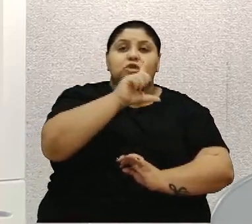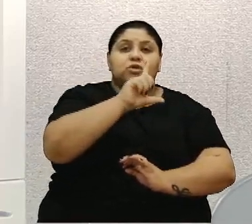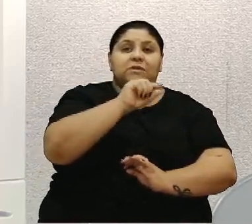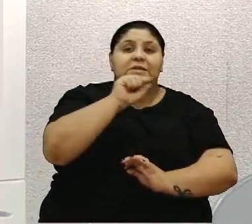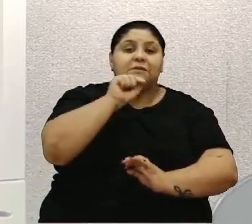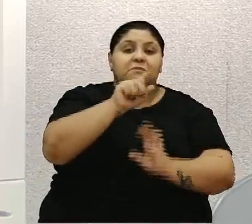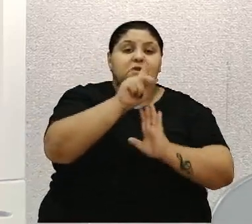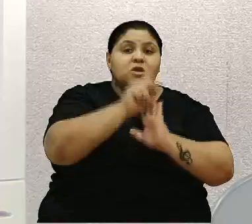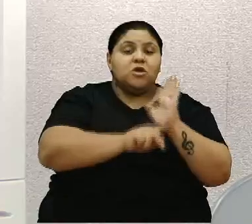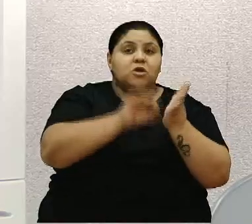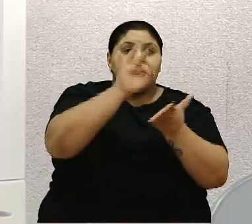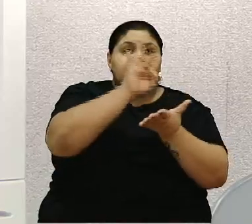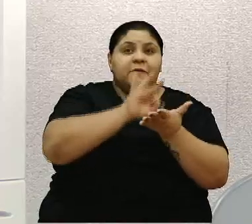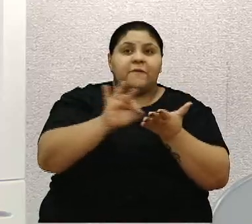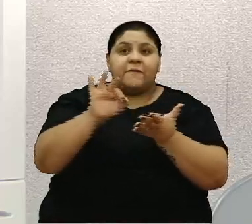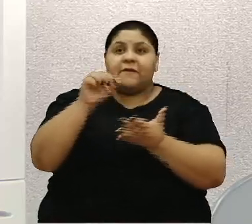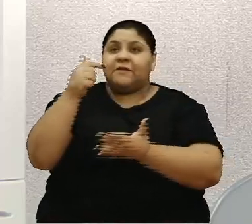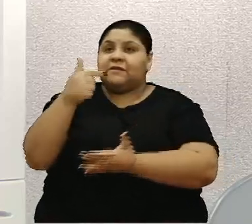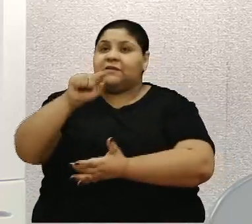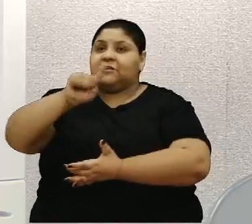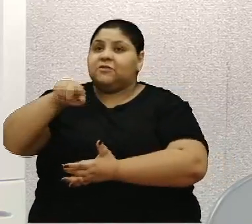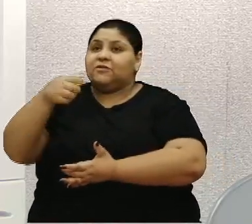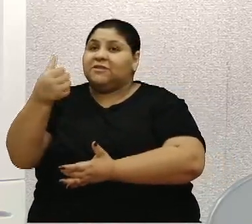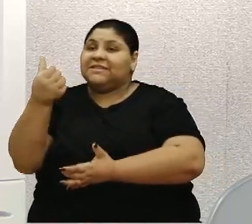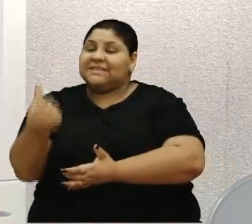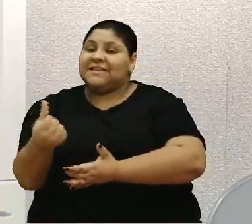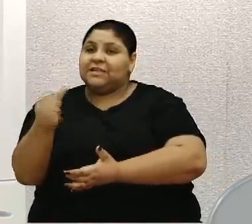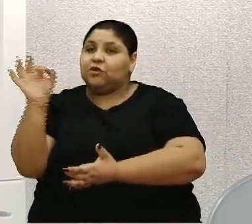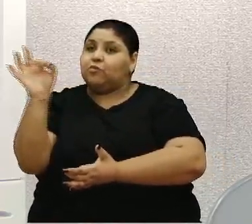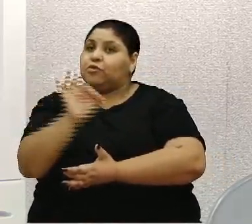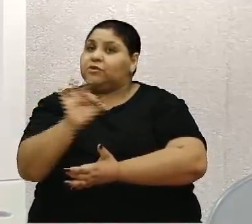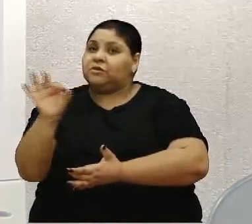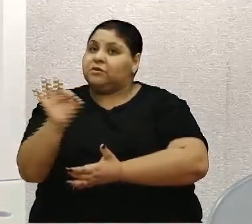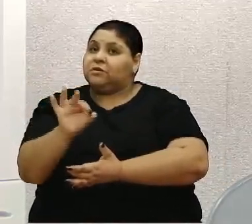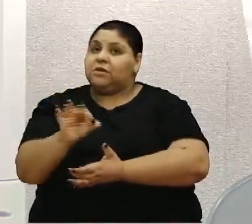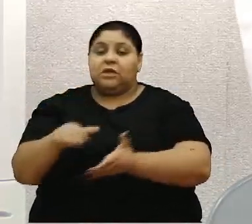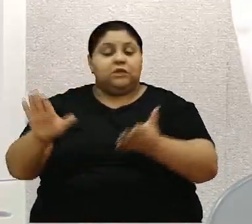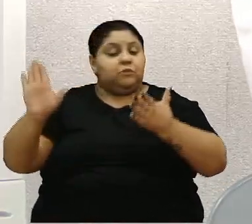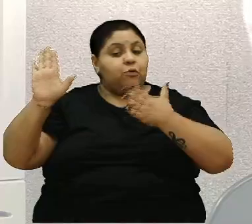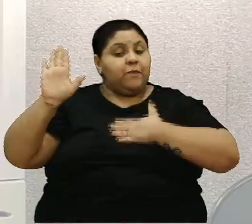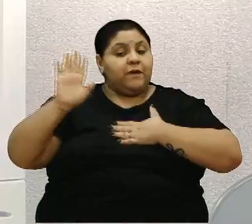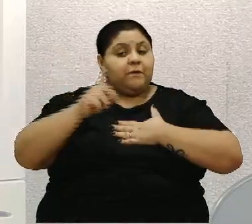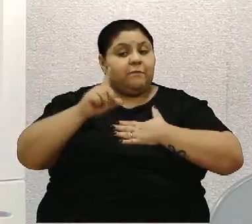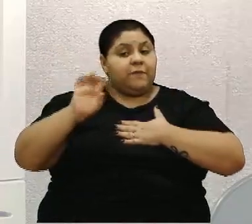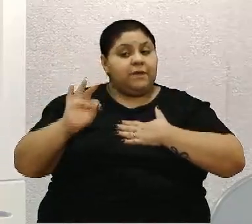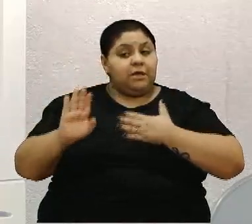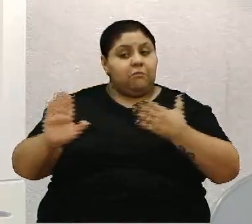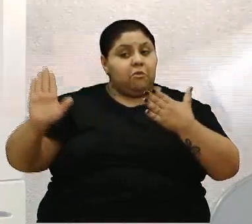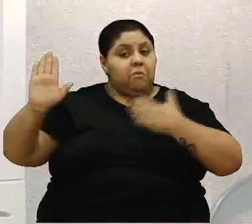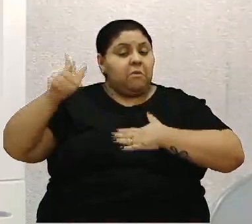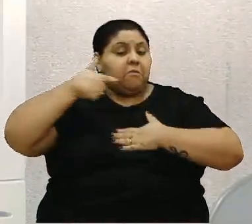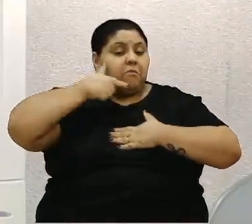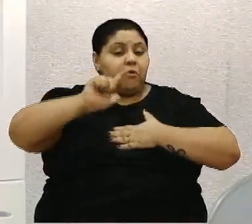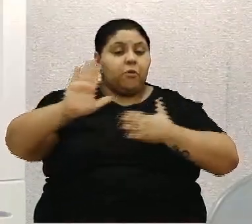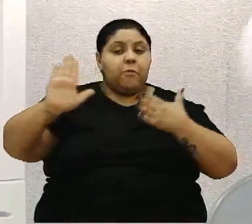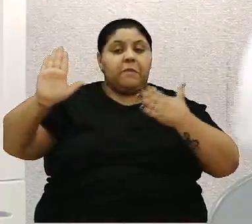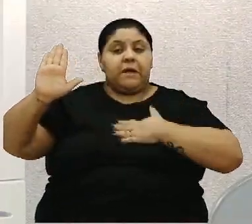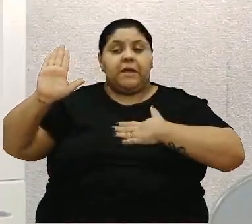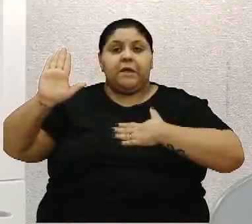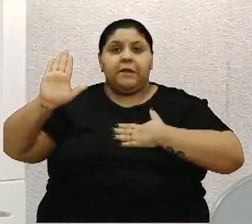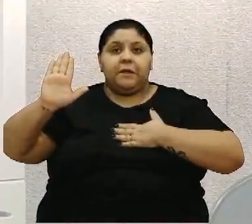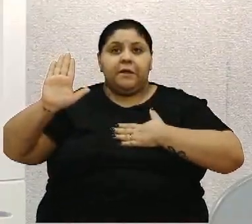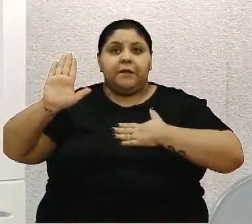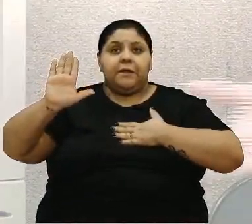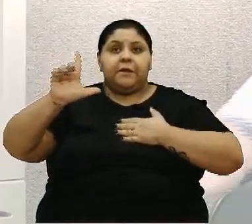inscritos, 7,6% de toda a verba. Então eles prometem. PT é campeão, promete, é verba, tem